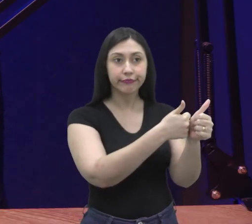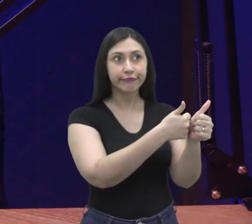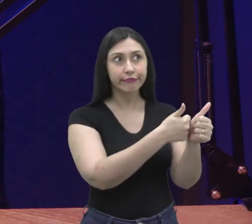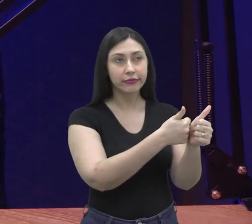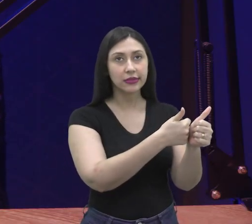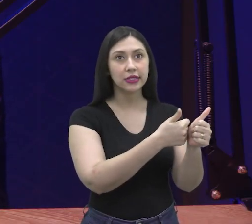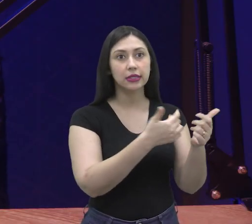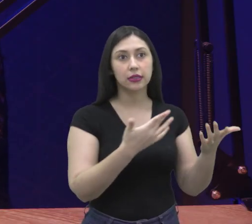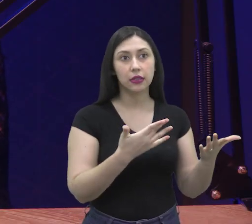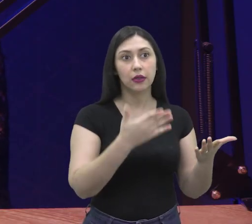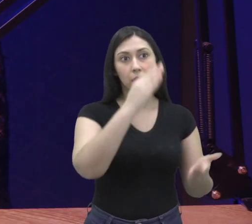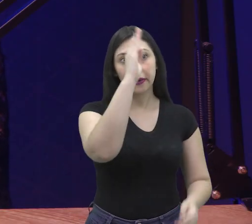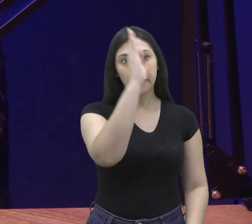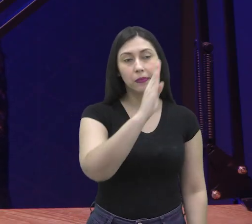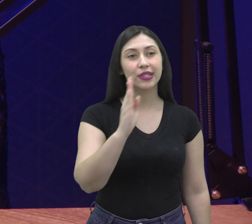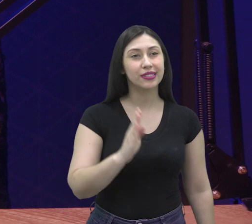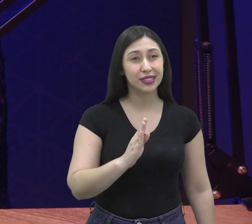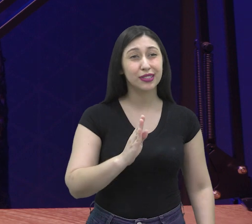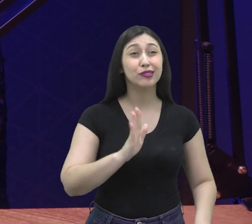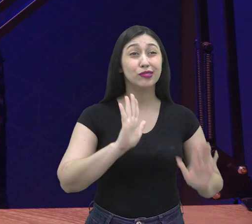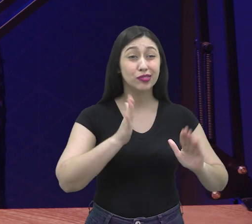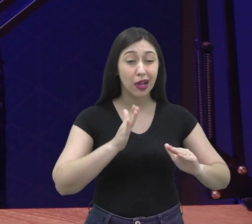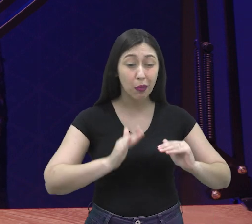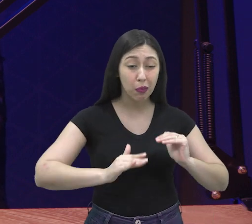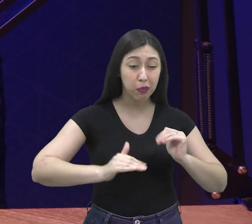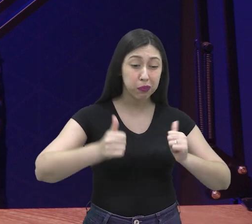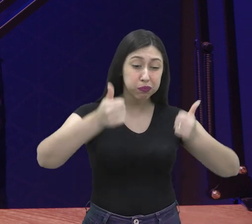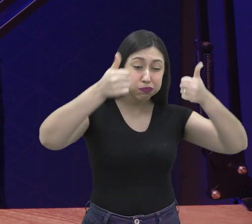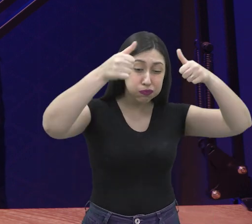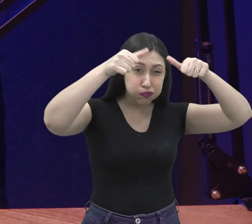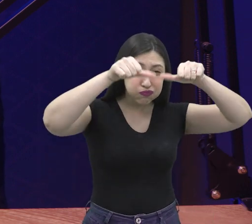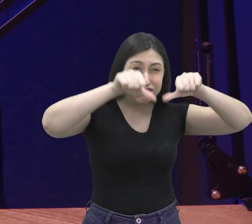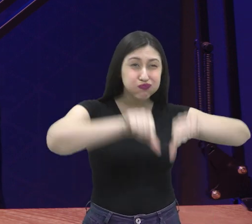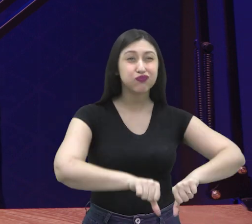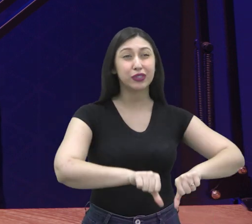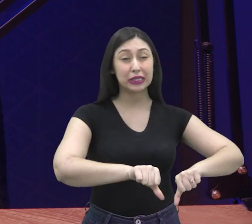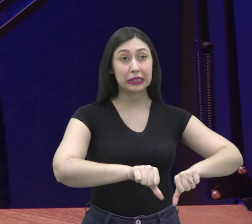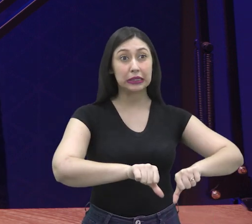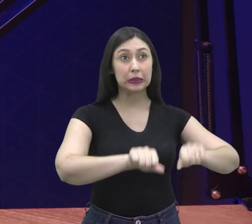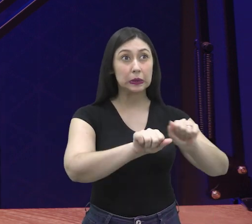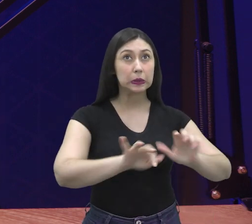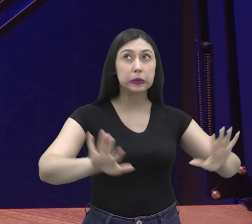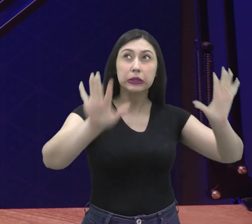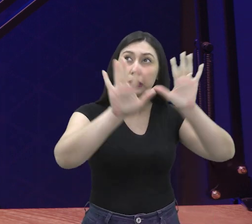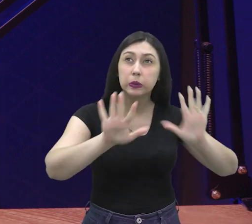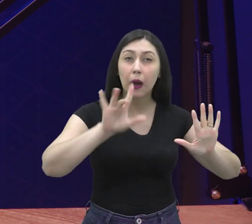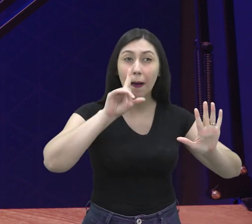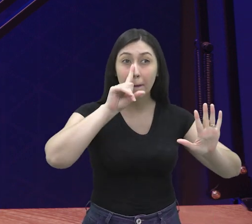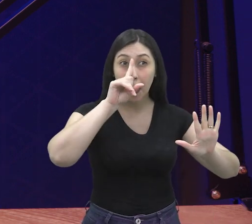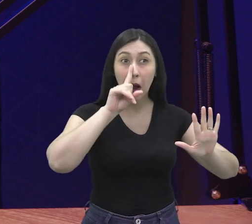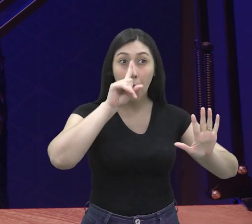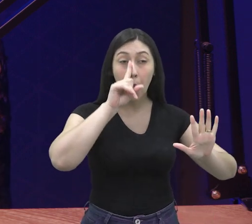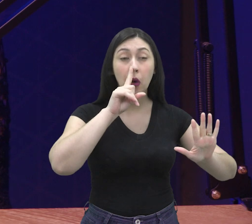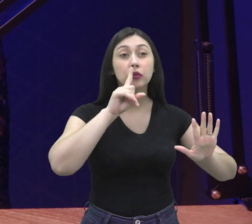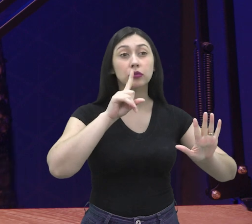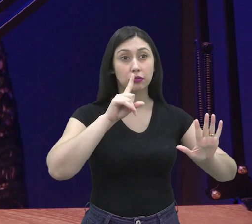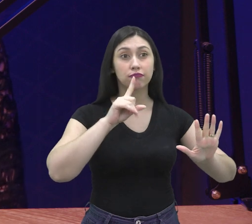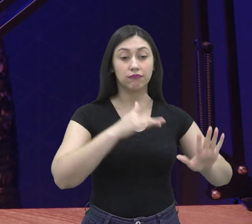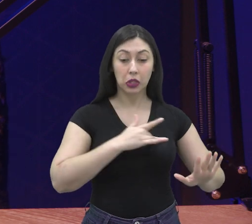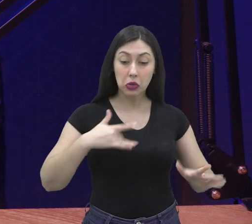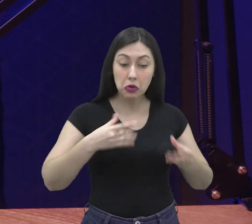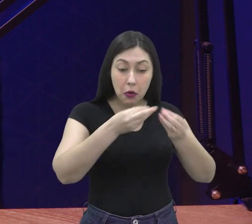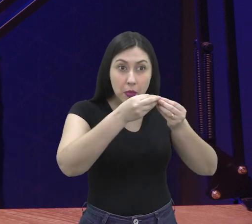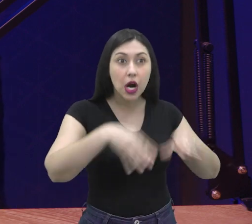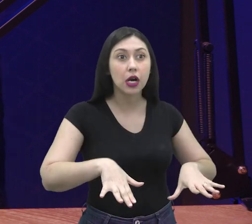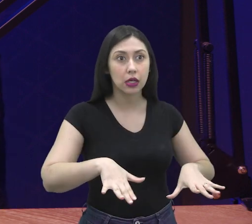Brasil conseguiu, né, alcançar um patamar extremamente perigoso e ruim para toda a